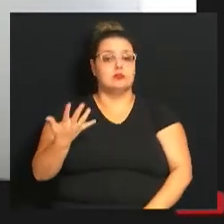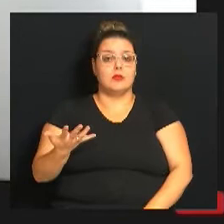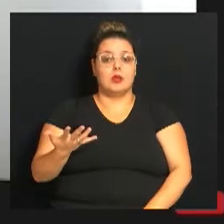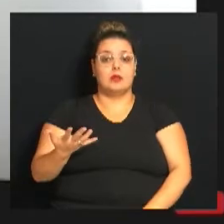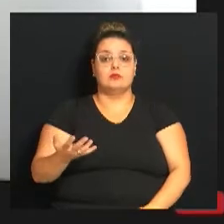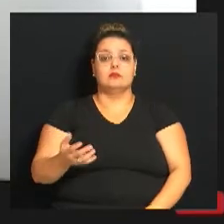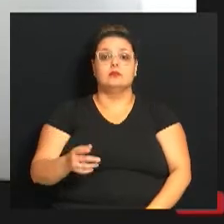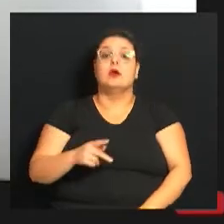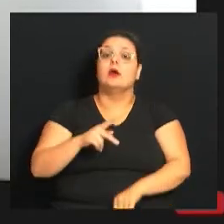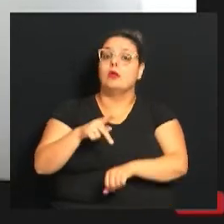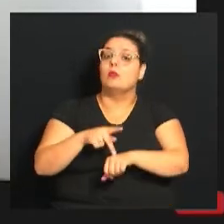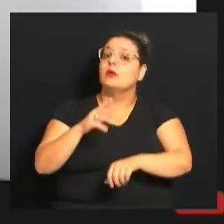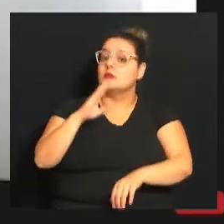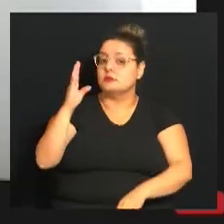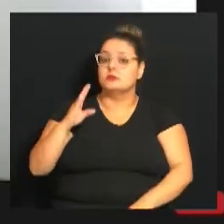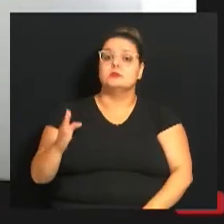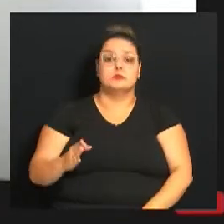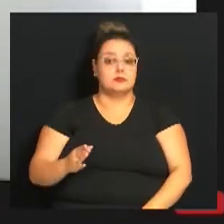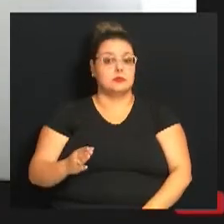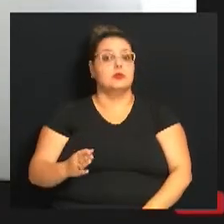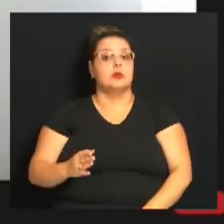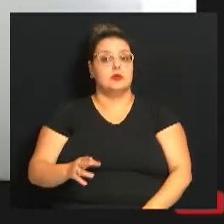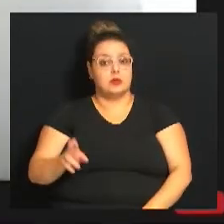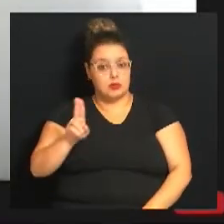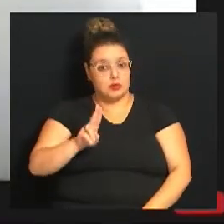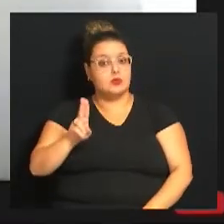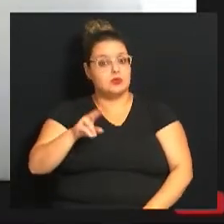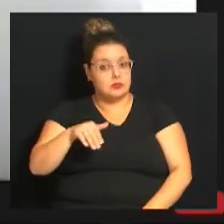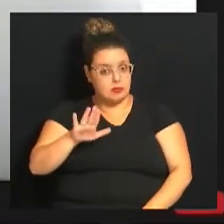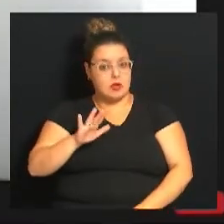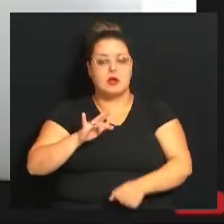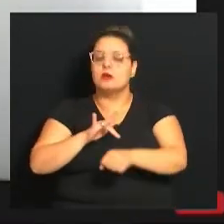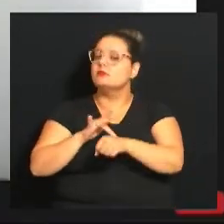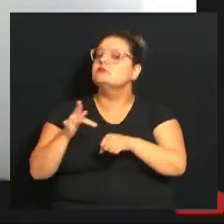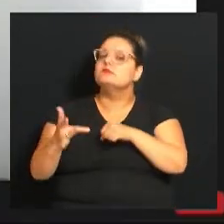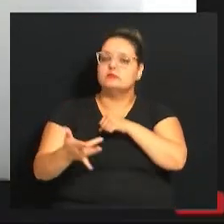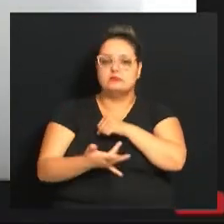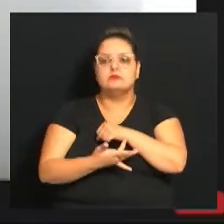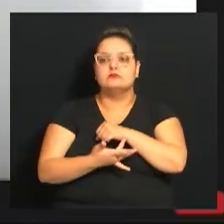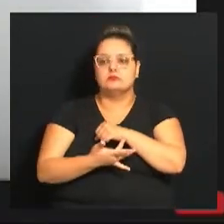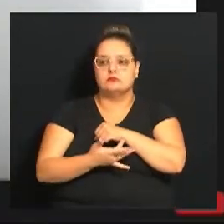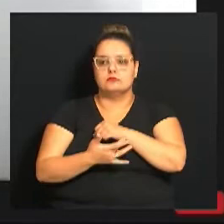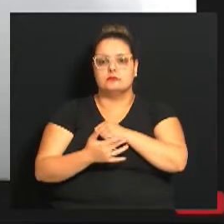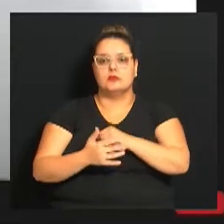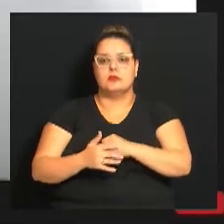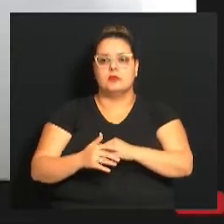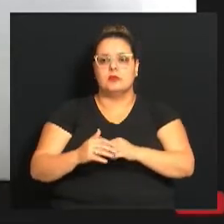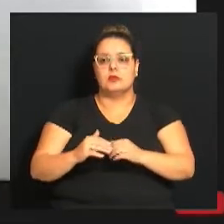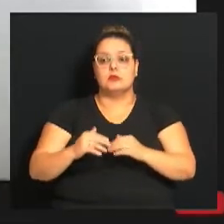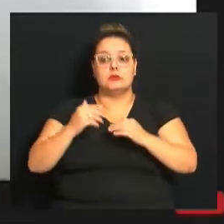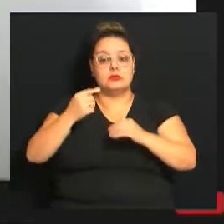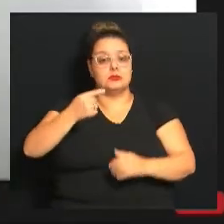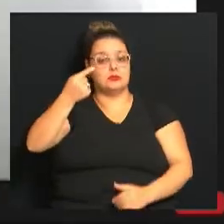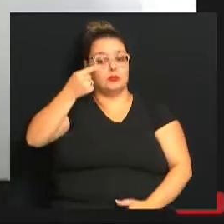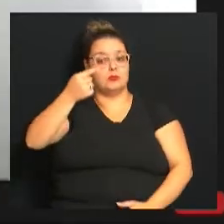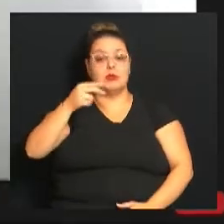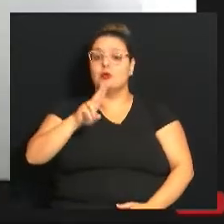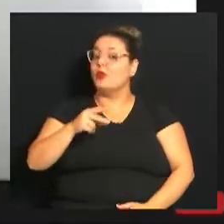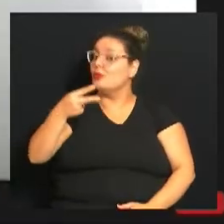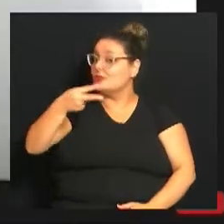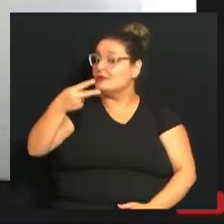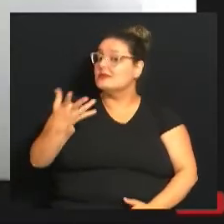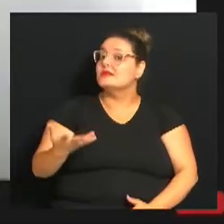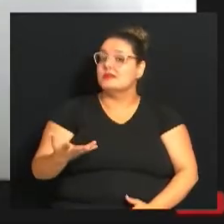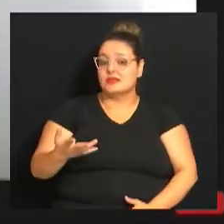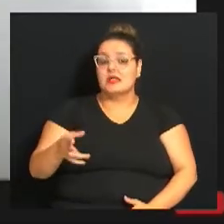dos países que mais usam as redes sociais. A gente é, no mundo, o top 5, se não for o segundo, o primeiro, que mais consome